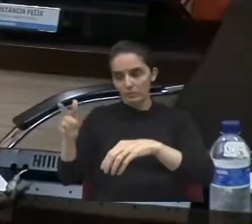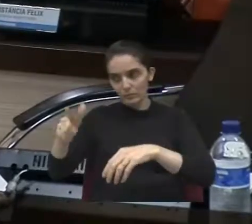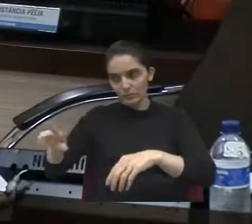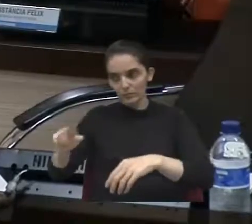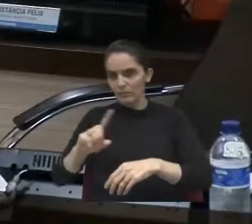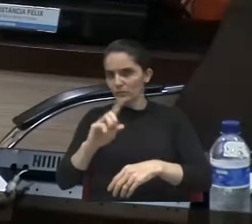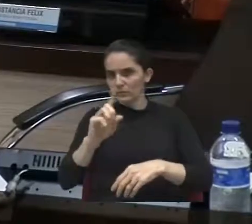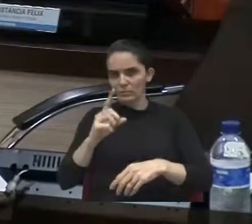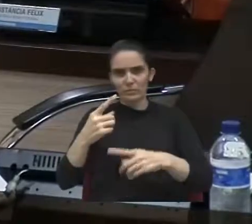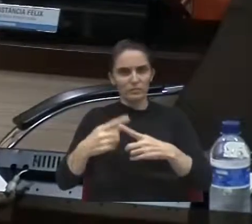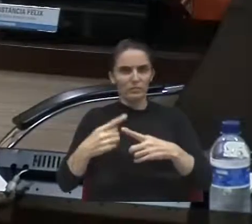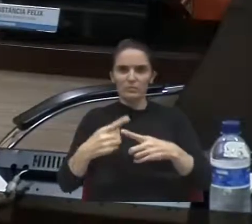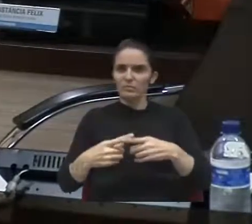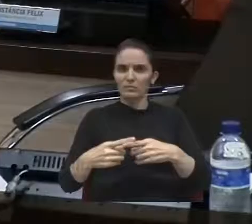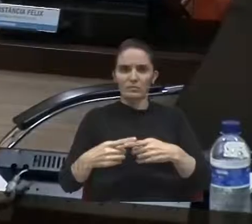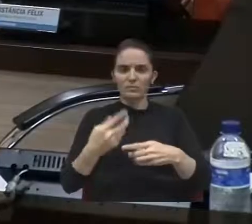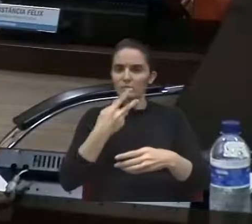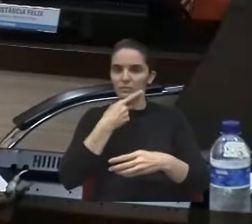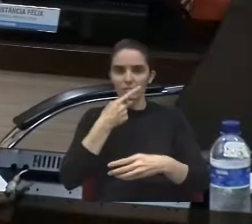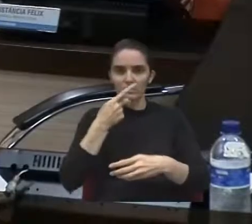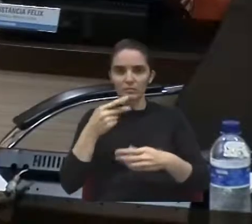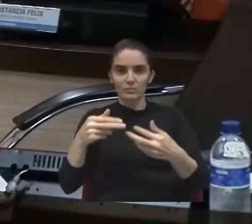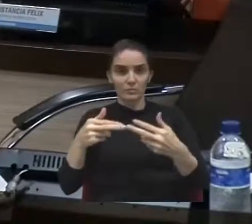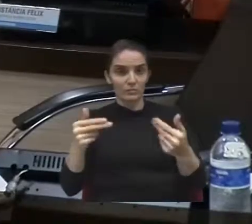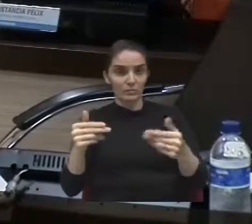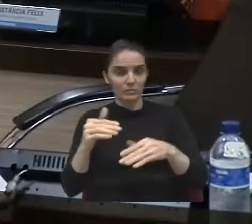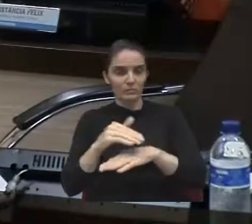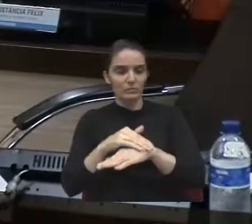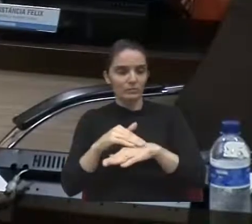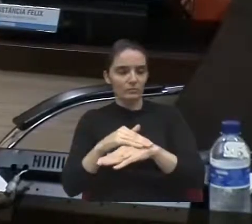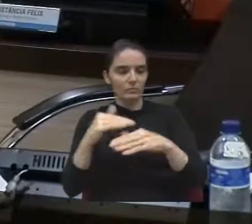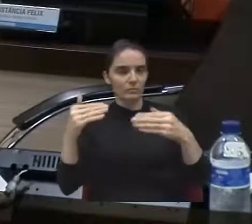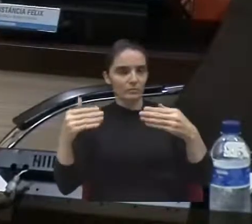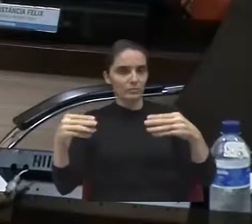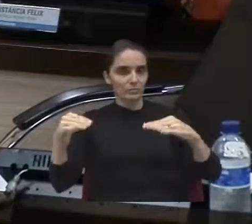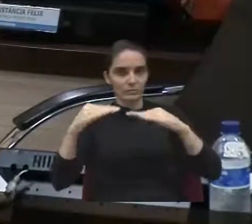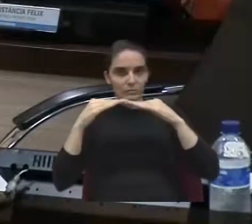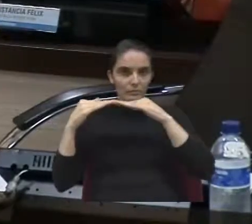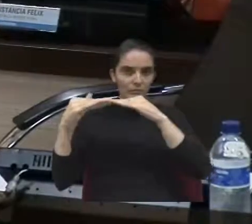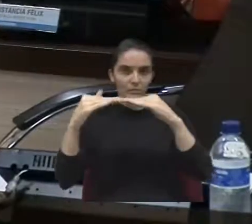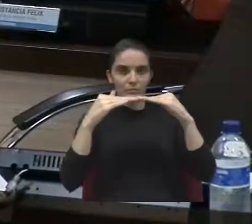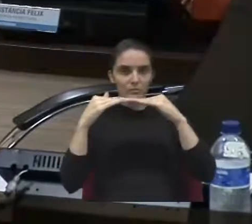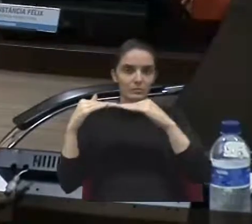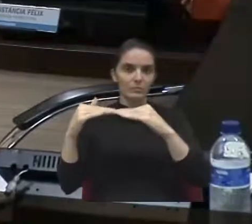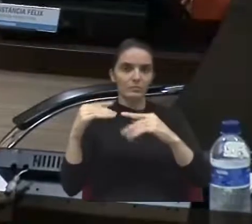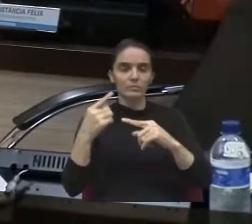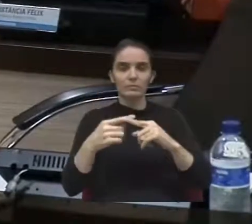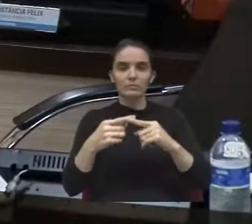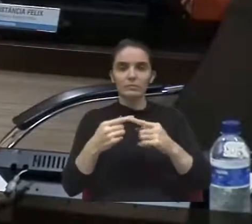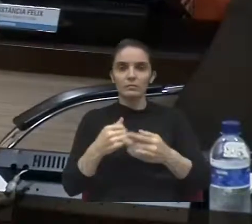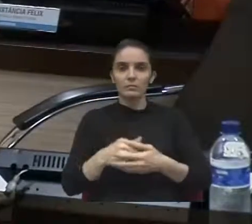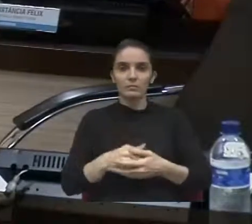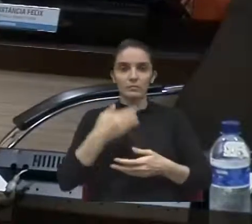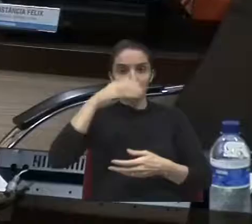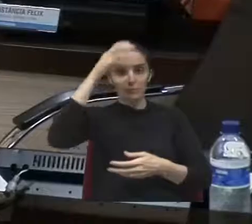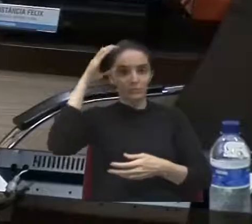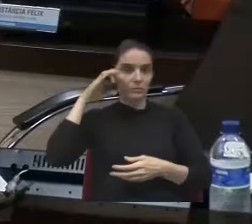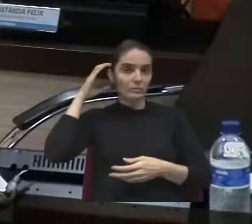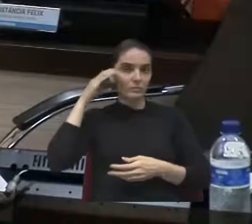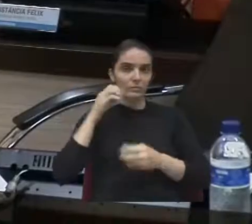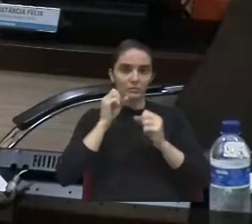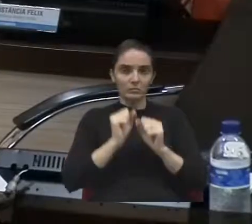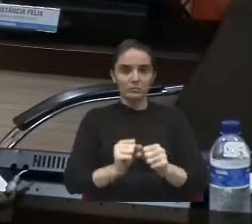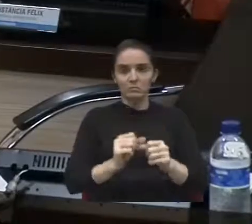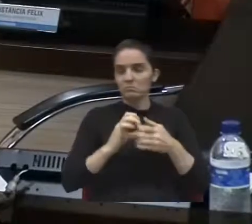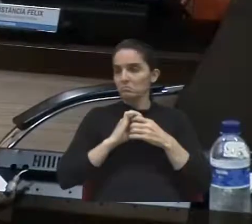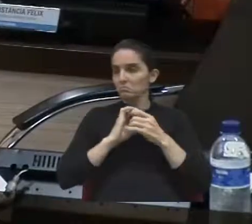a quando está tendo uma convergência. Porque, na verdade, a palavra foi concedida para mim, e eu posso deixar, e por isso